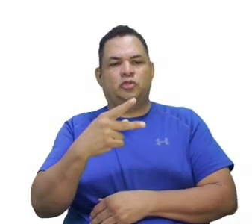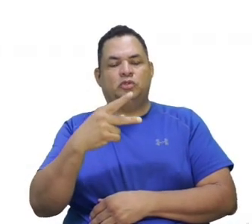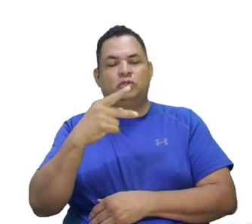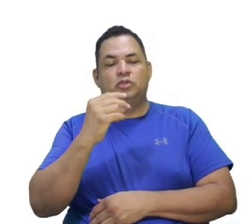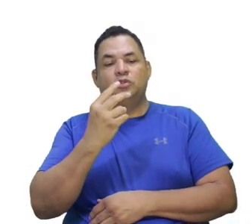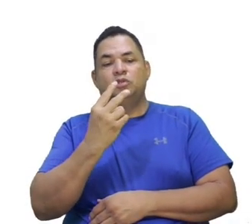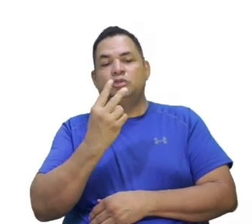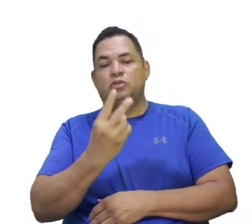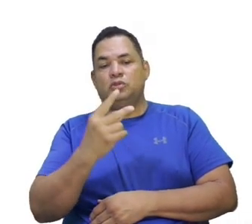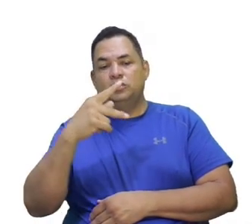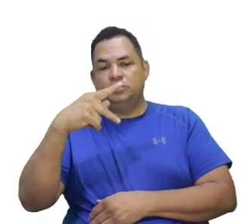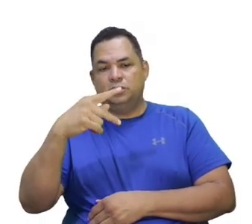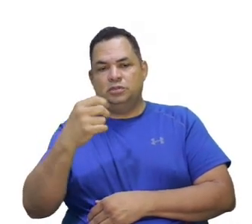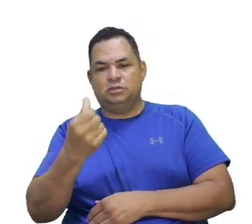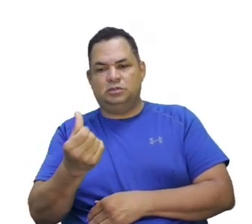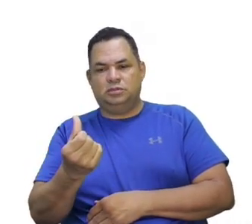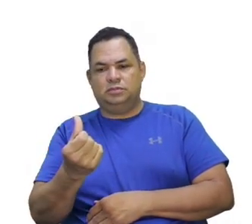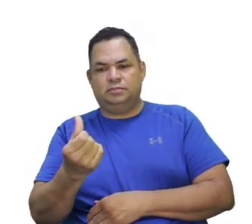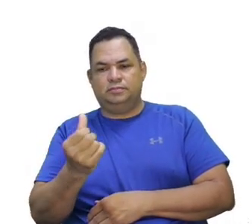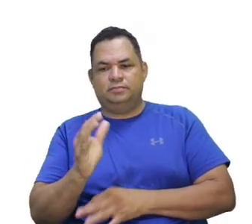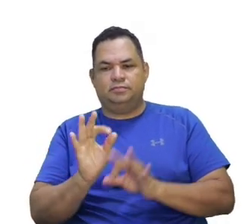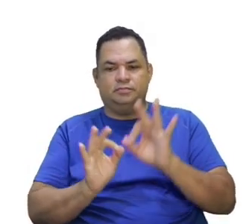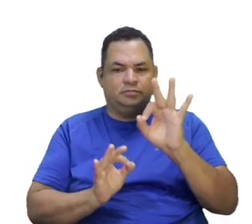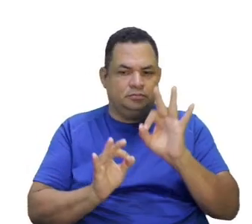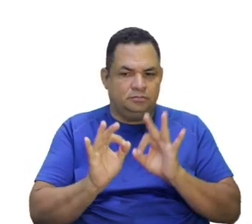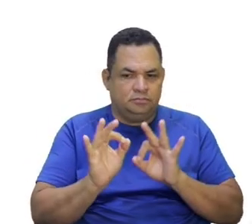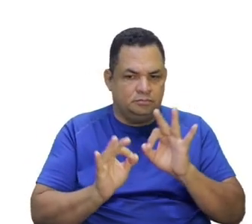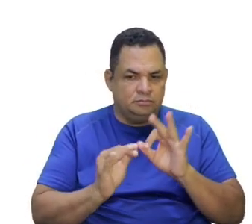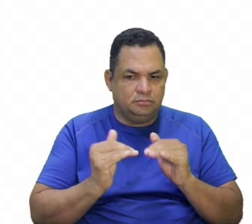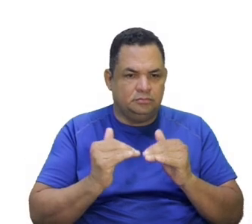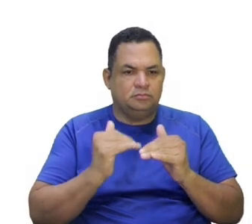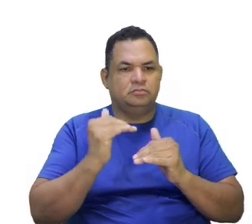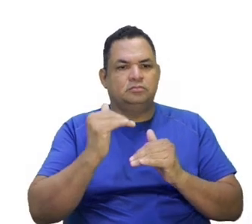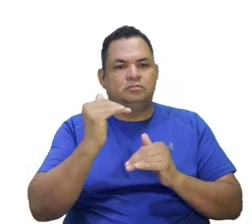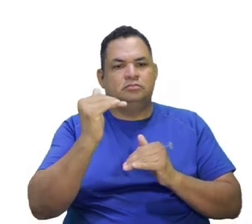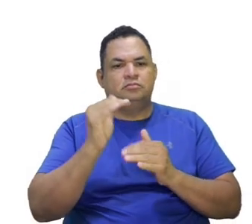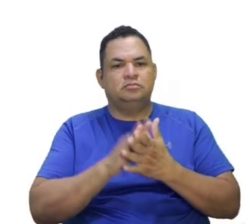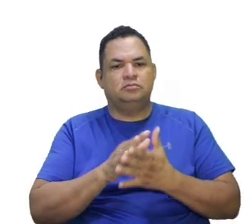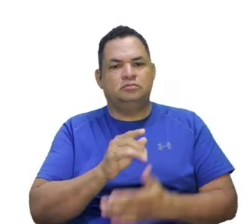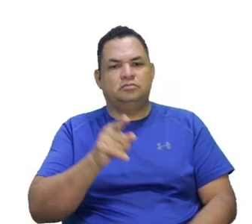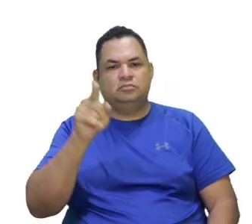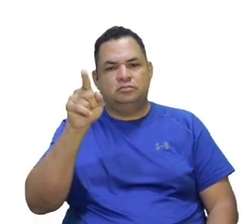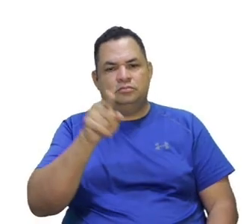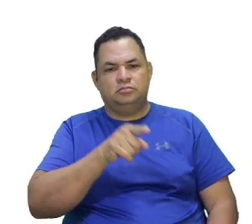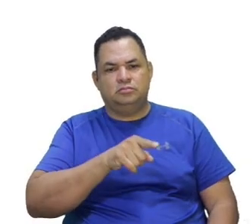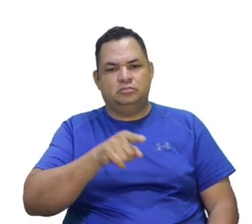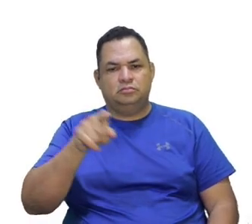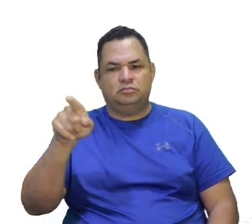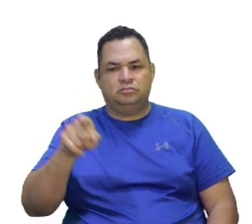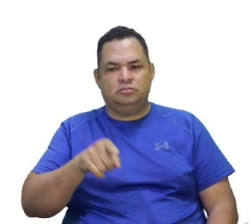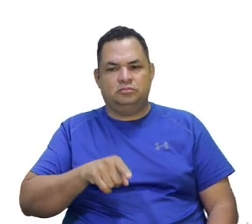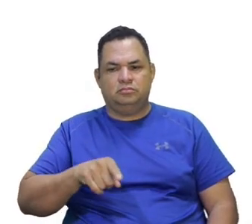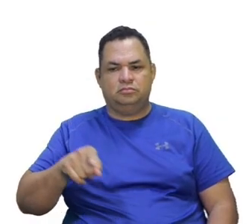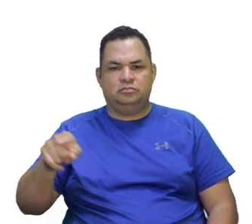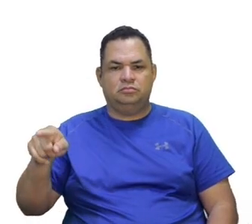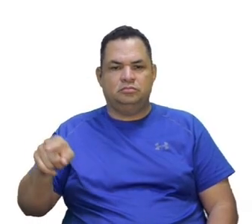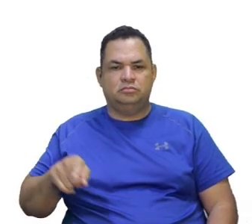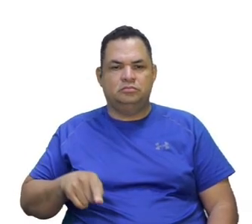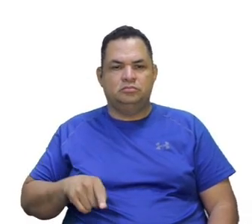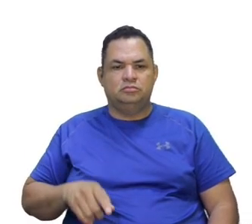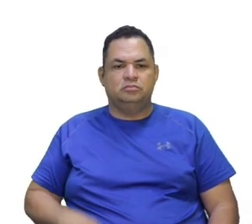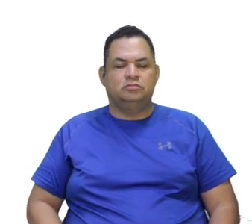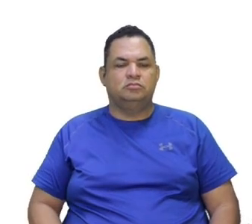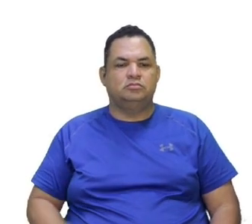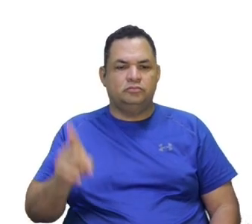vocês lembram, né? E assim a gente vai seguindo essa seta aqui, ó, na diagonal. Chegou